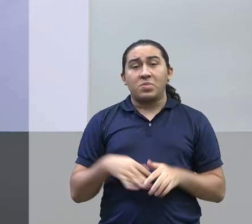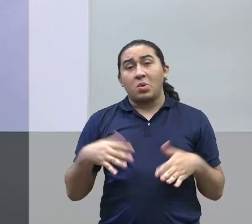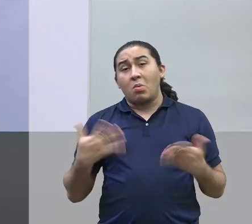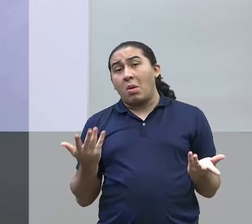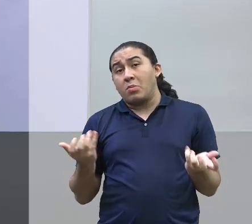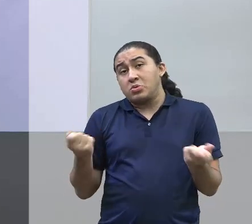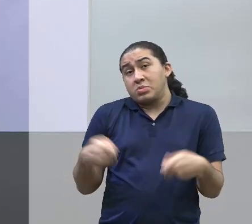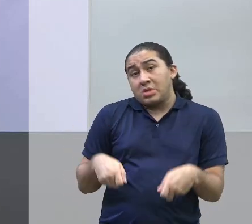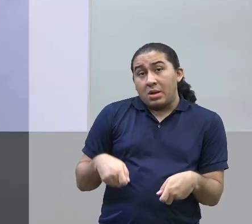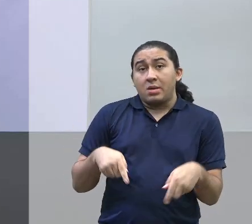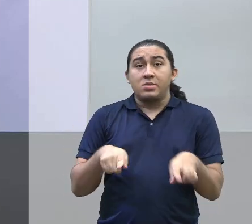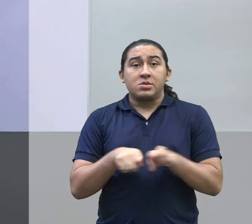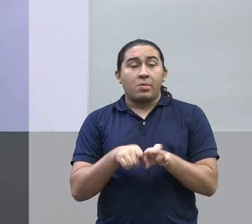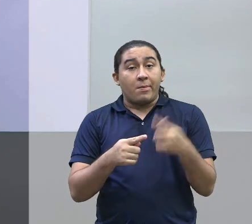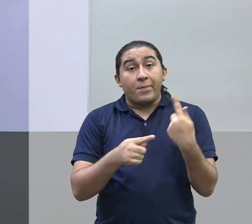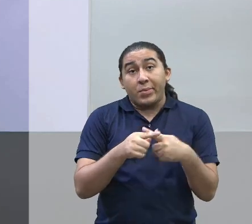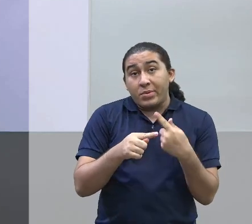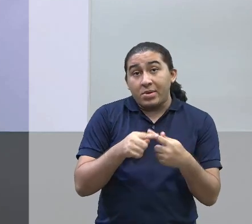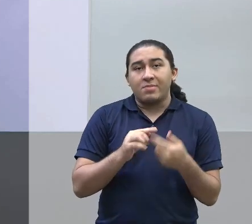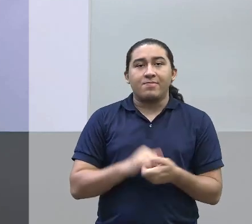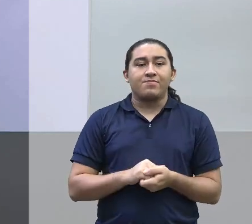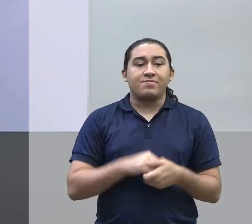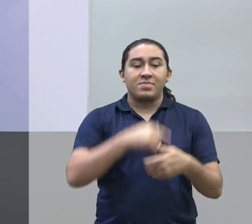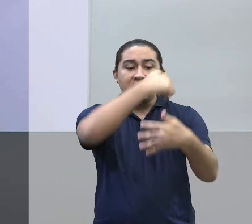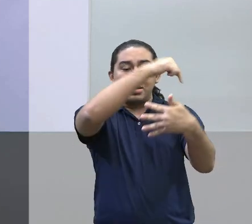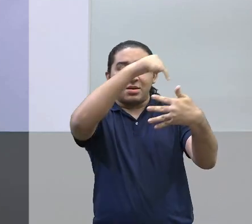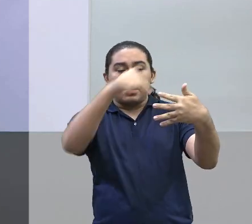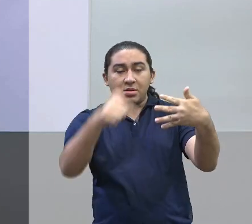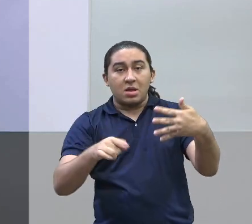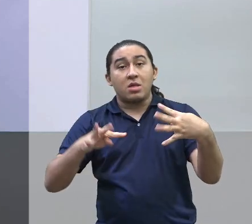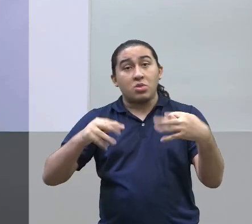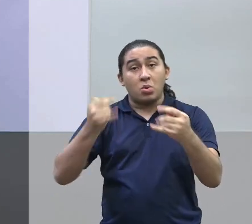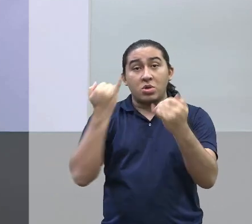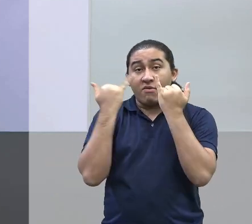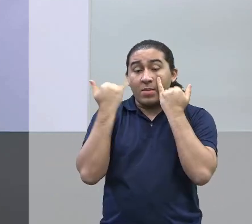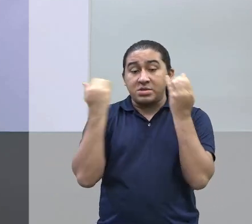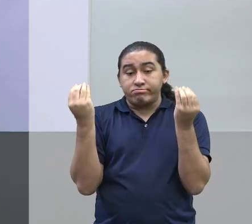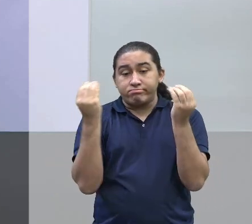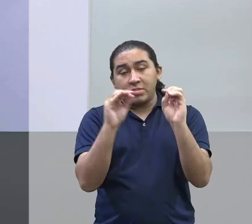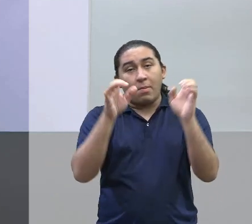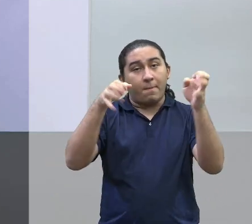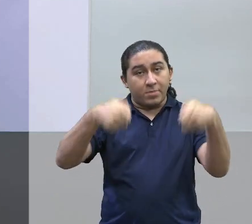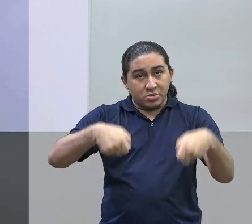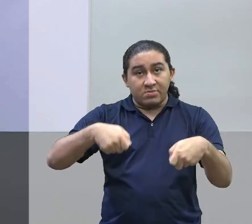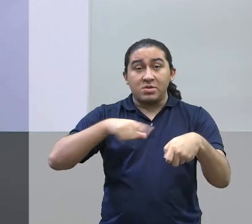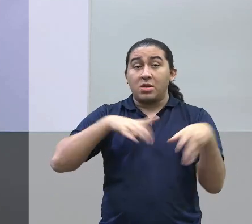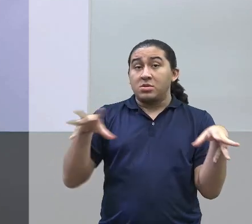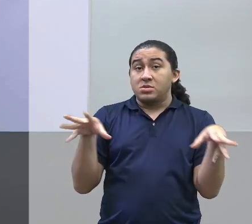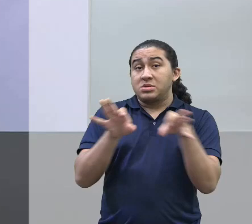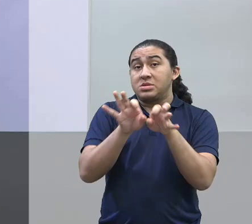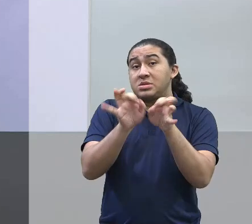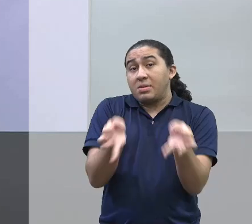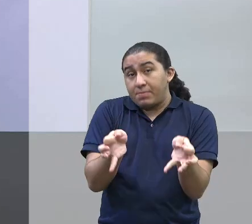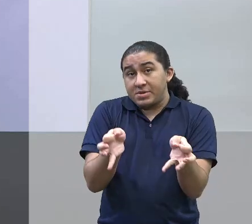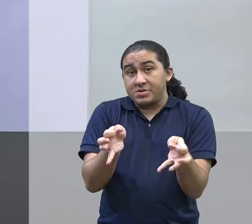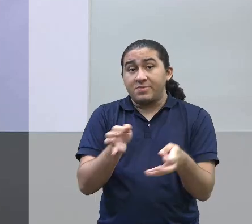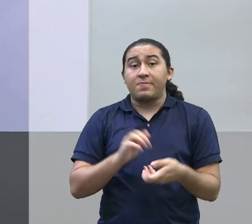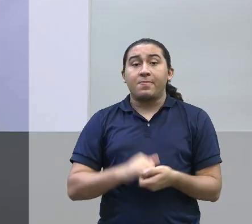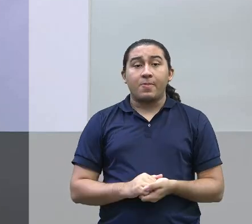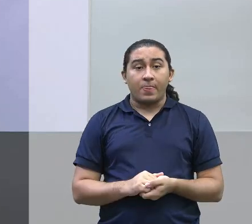né? Por quê? Então tem todas as informações de uma forma simplificada, de uma